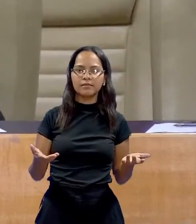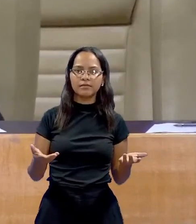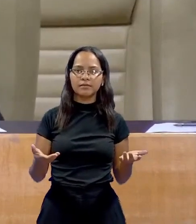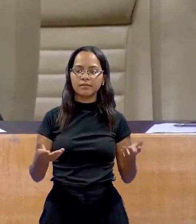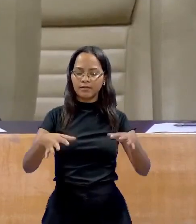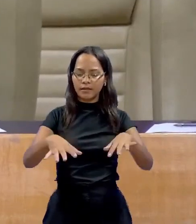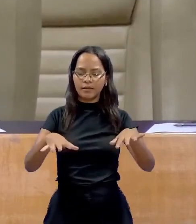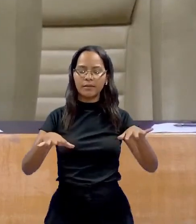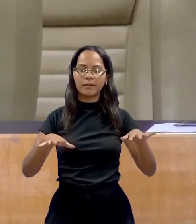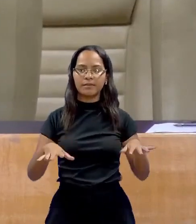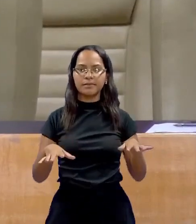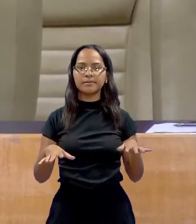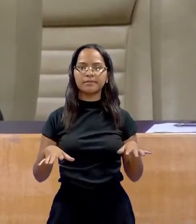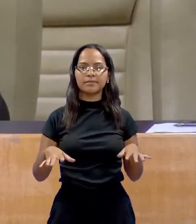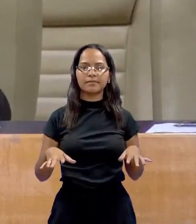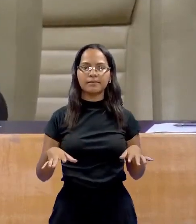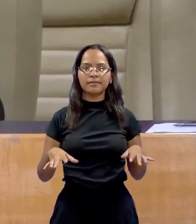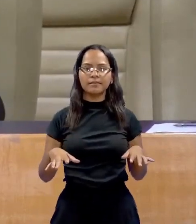então,